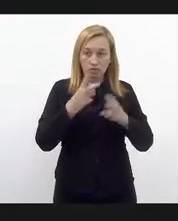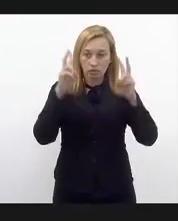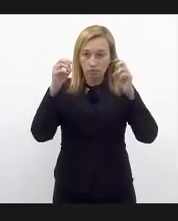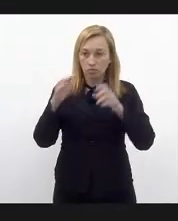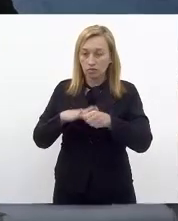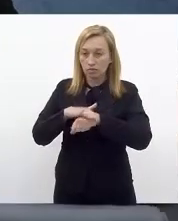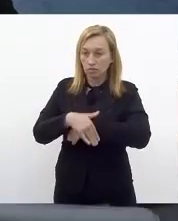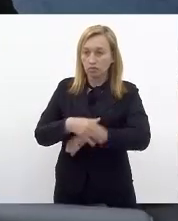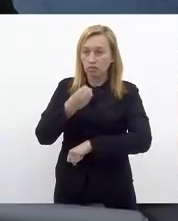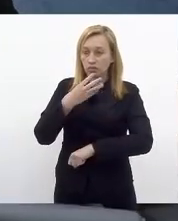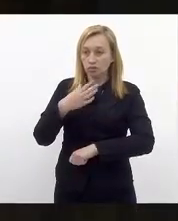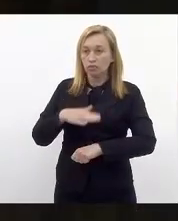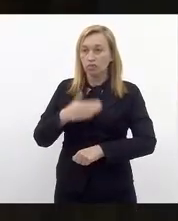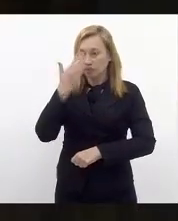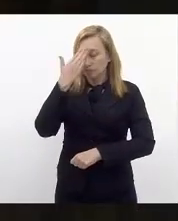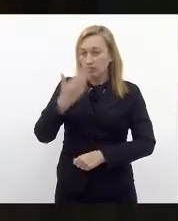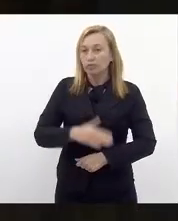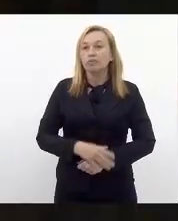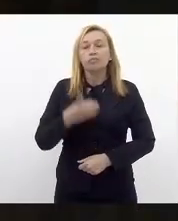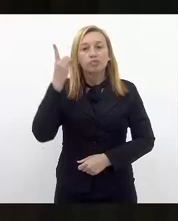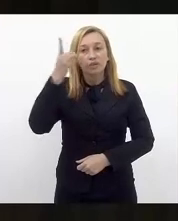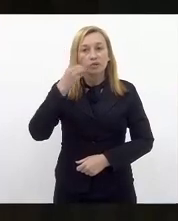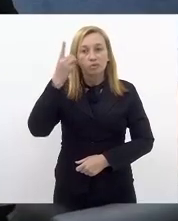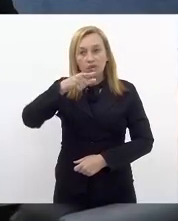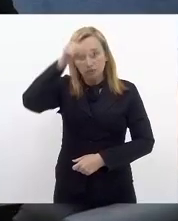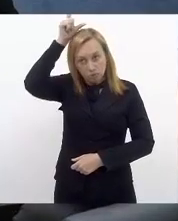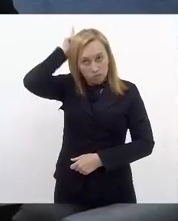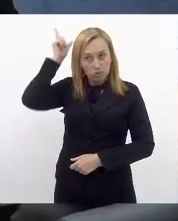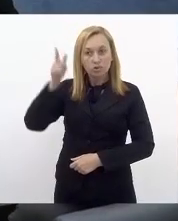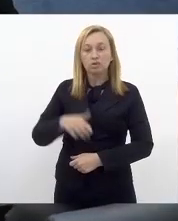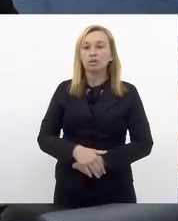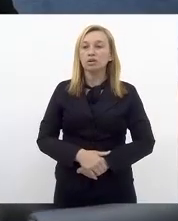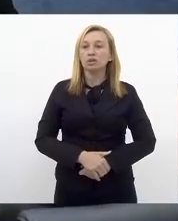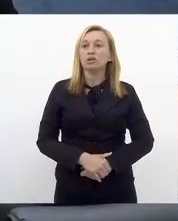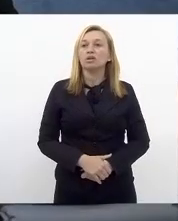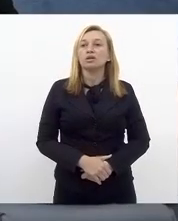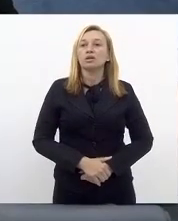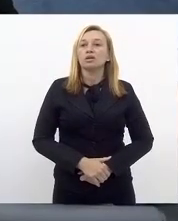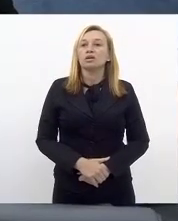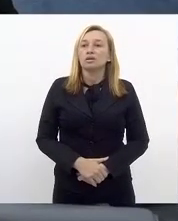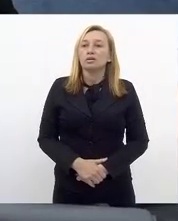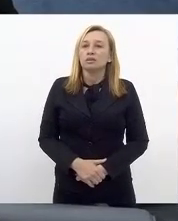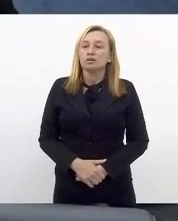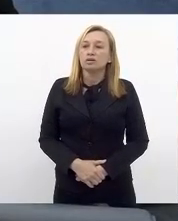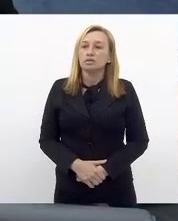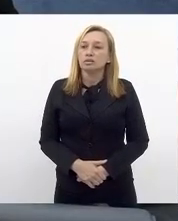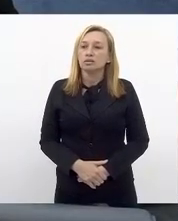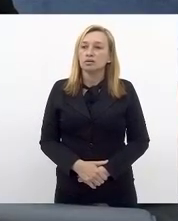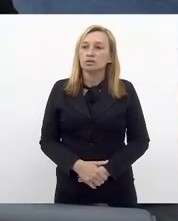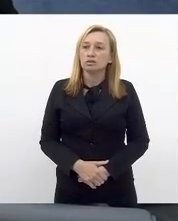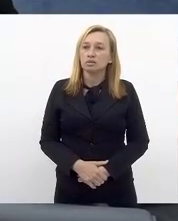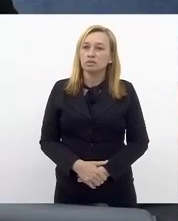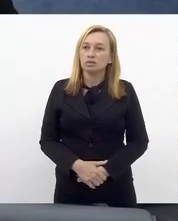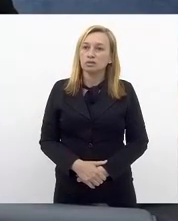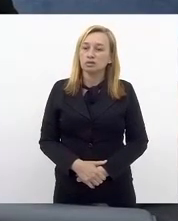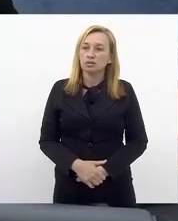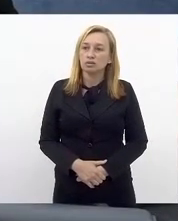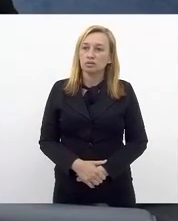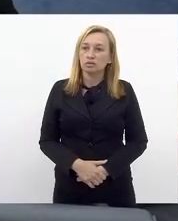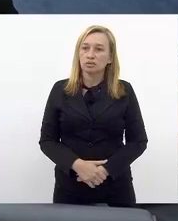obrigado boa noite a sua palavra o Deputado Luiz Paulo E aí